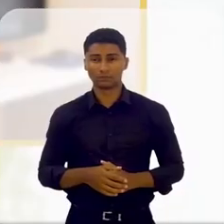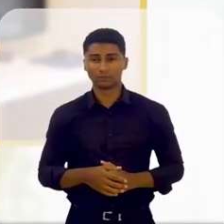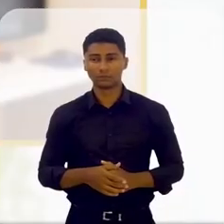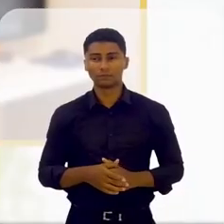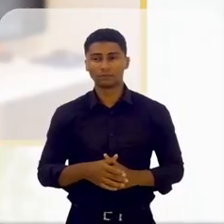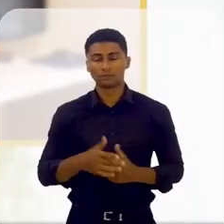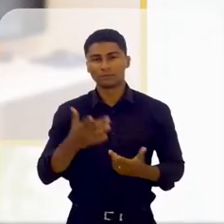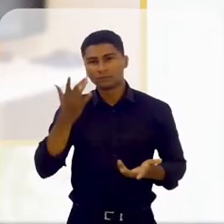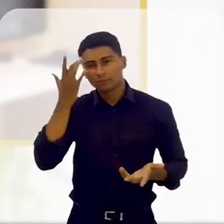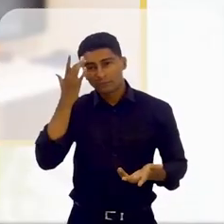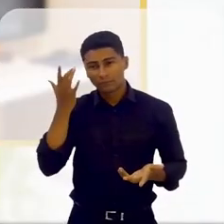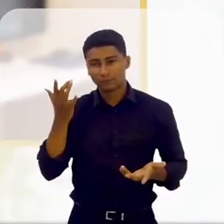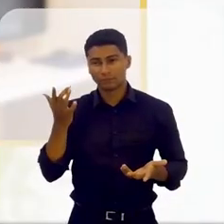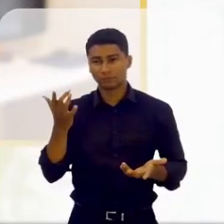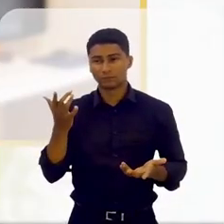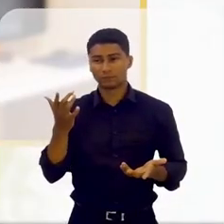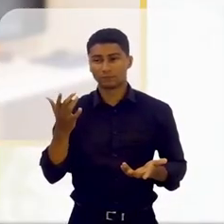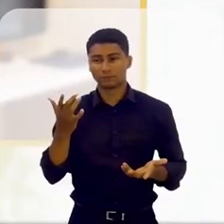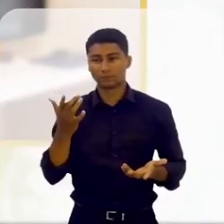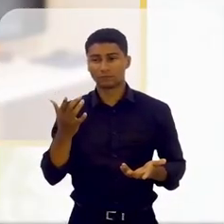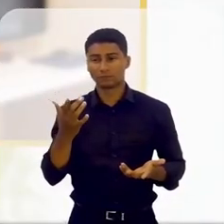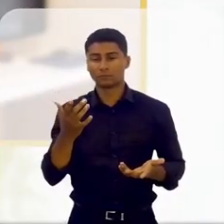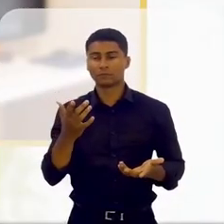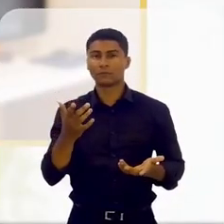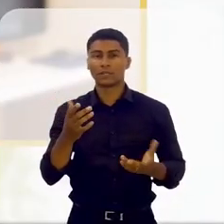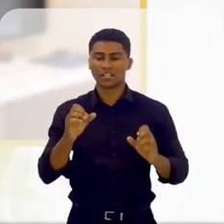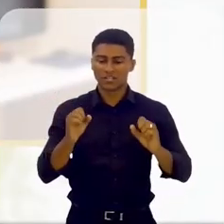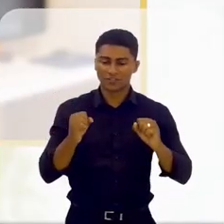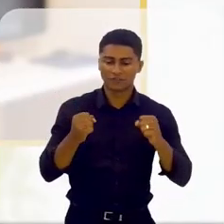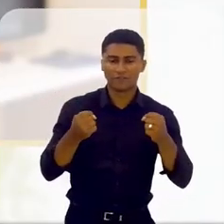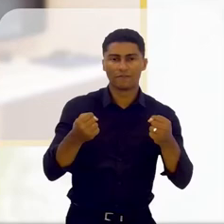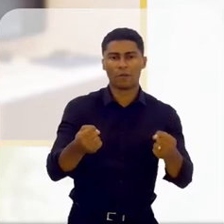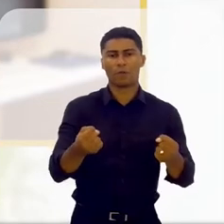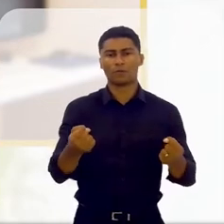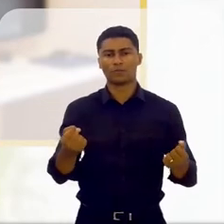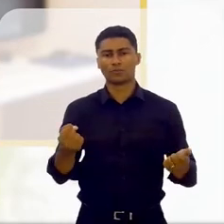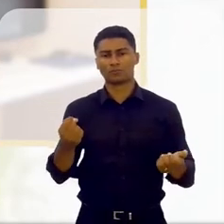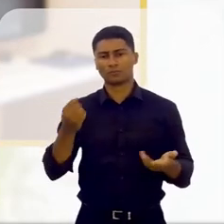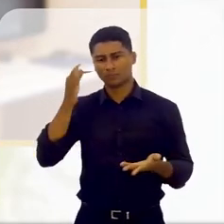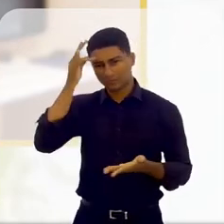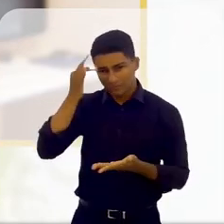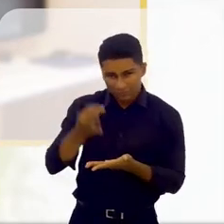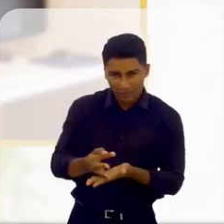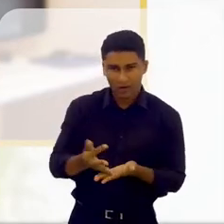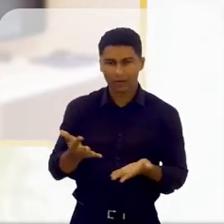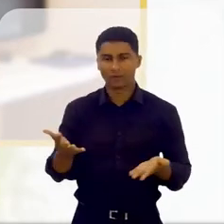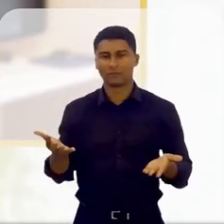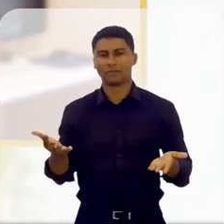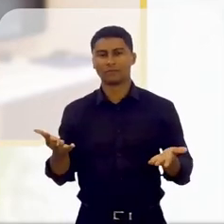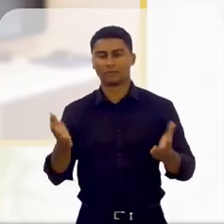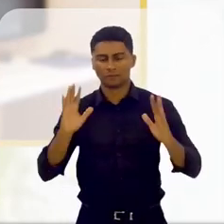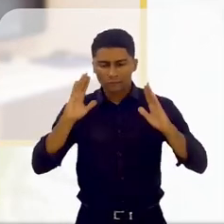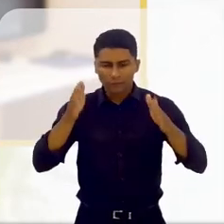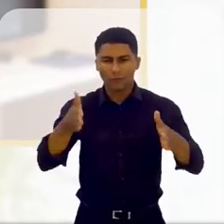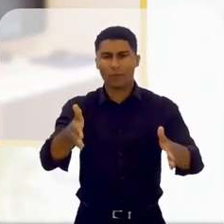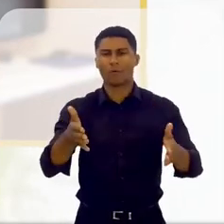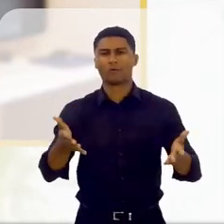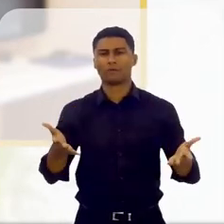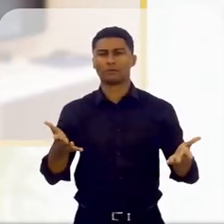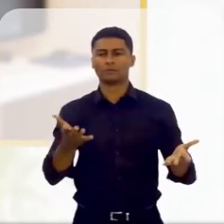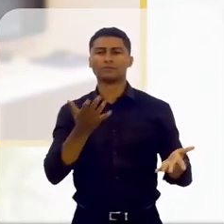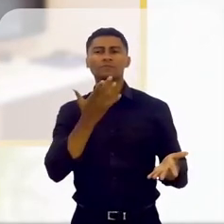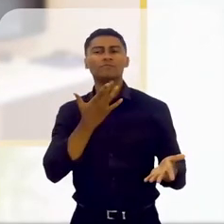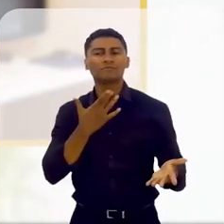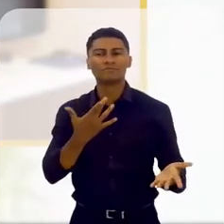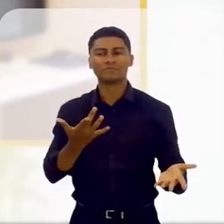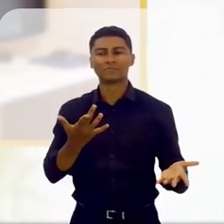essa ligação a esforço, a fé, a foco, determinação. Não vou